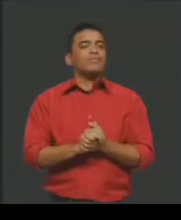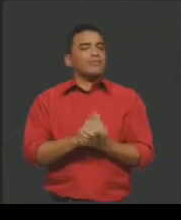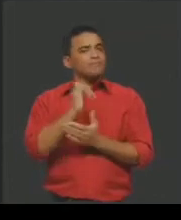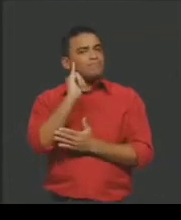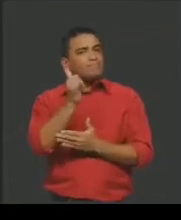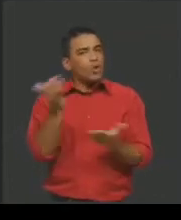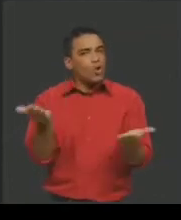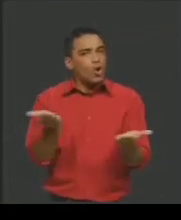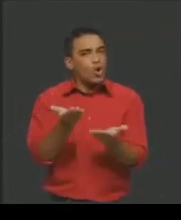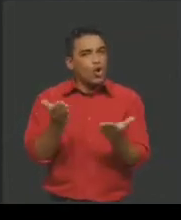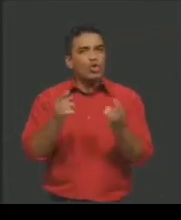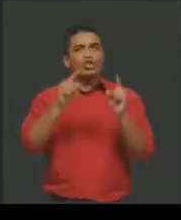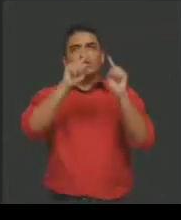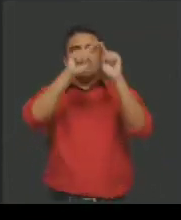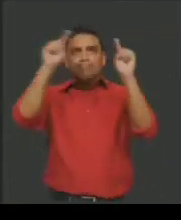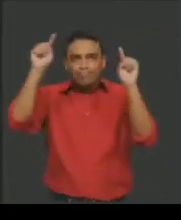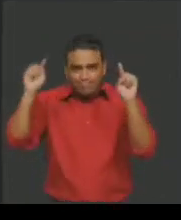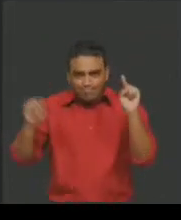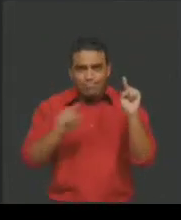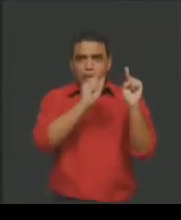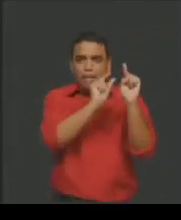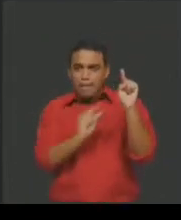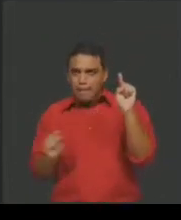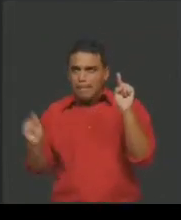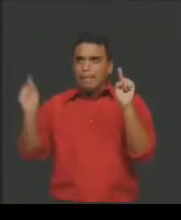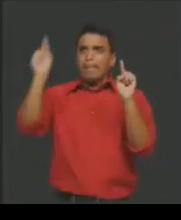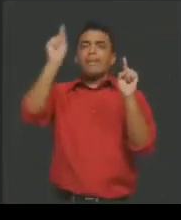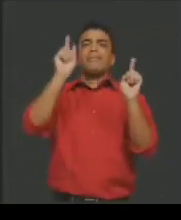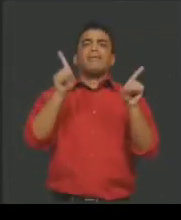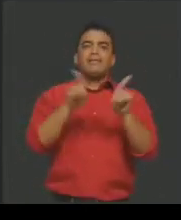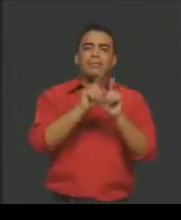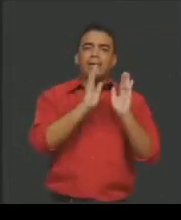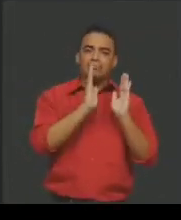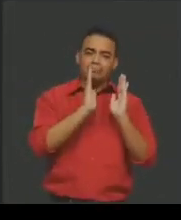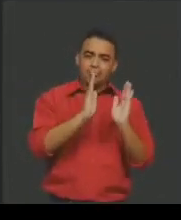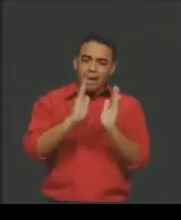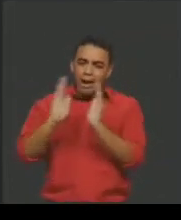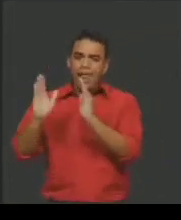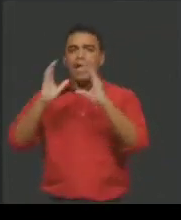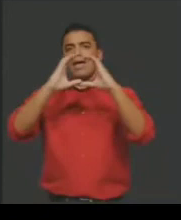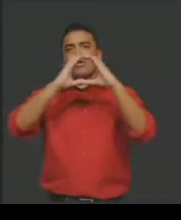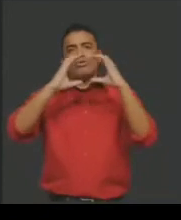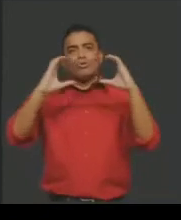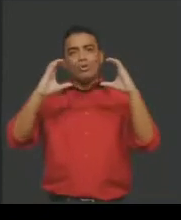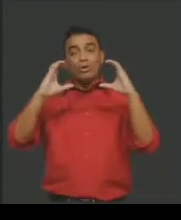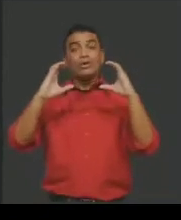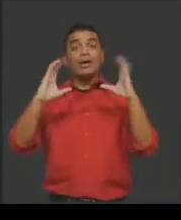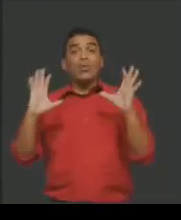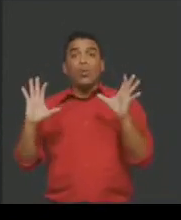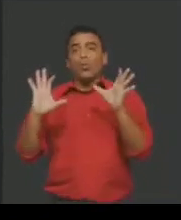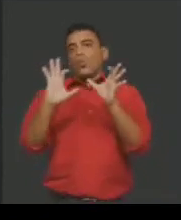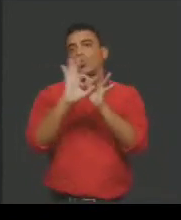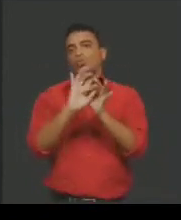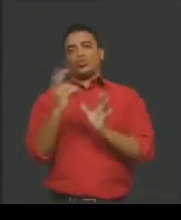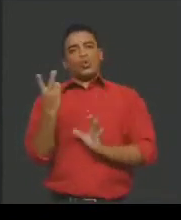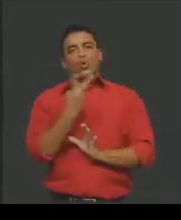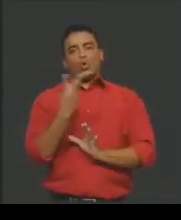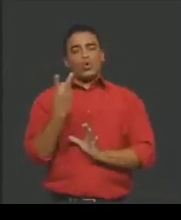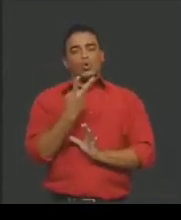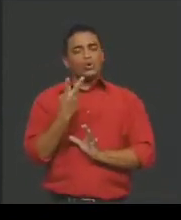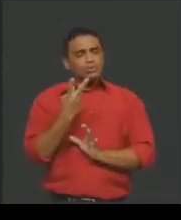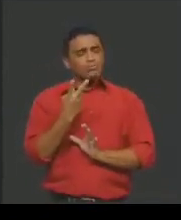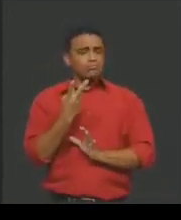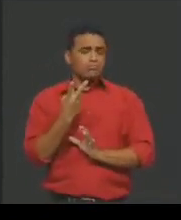os circuitos em série e em paralelo, principalmente, a diferença entre eles, o circuito misto, que é uma mistura desses dois, e